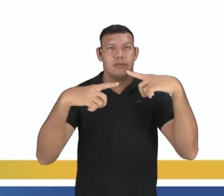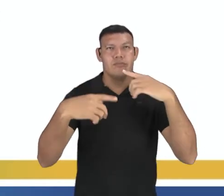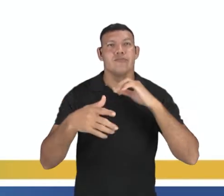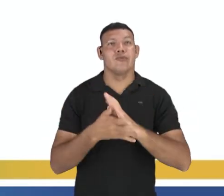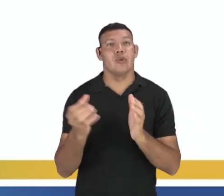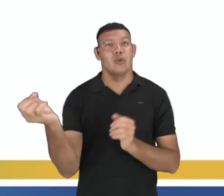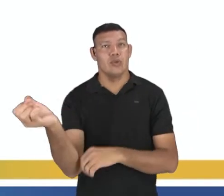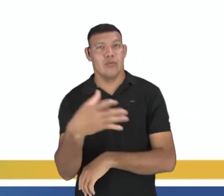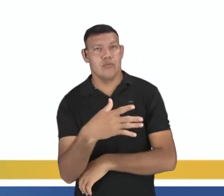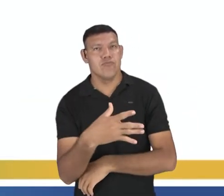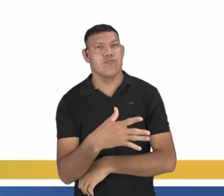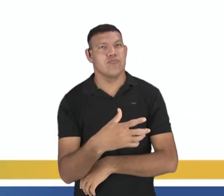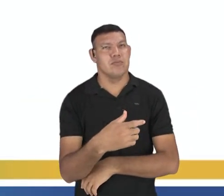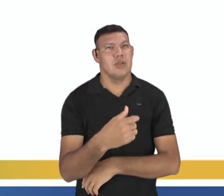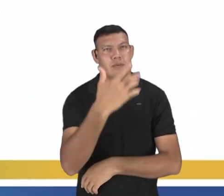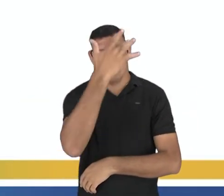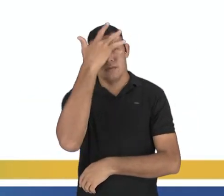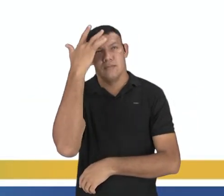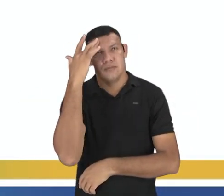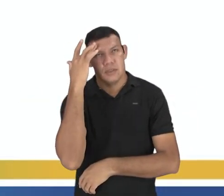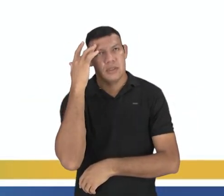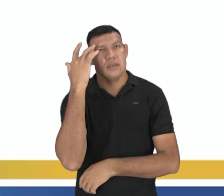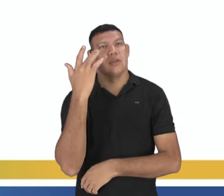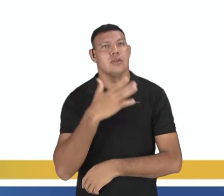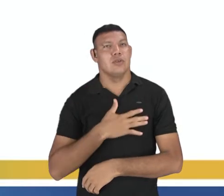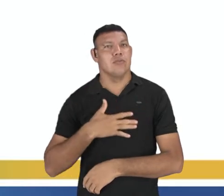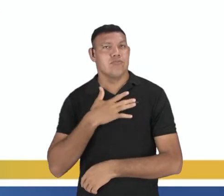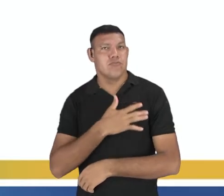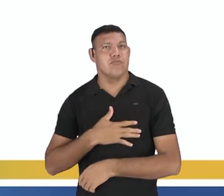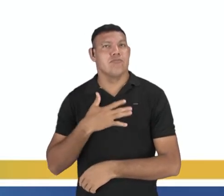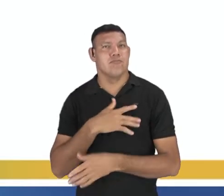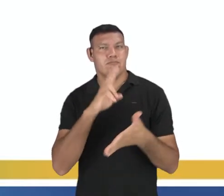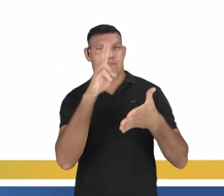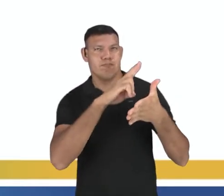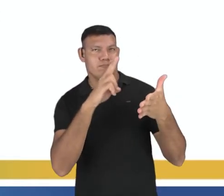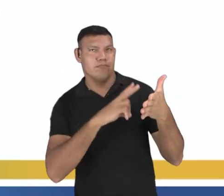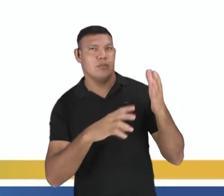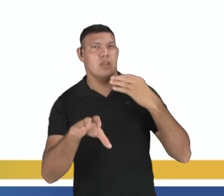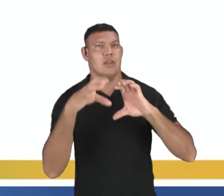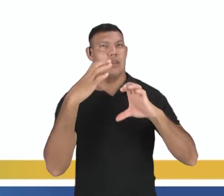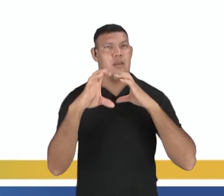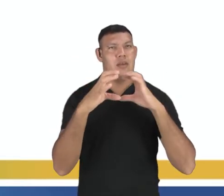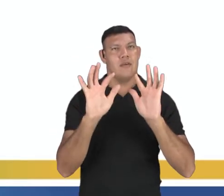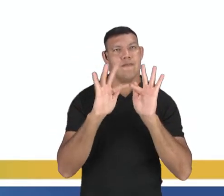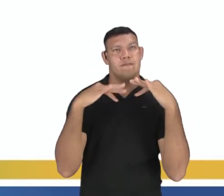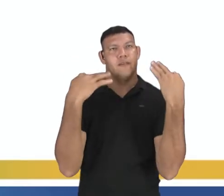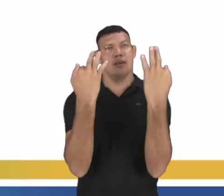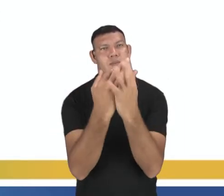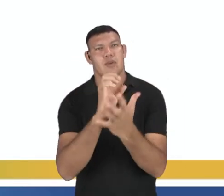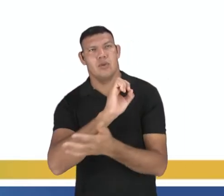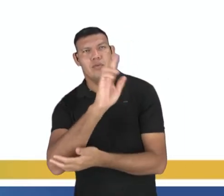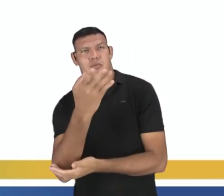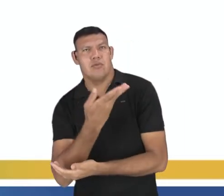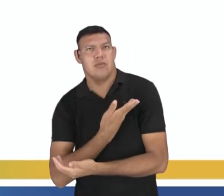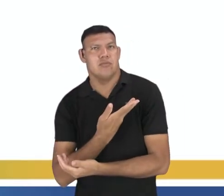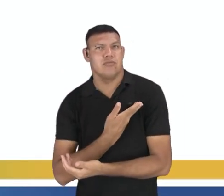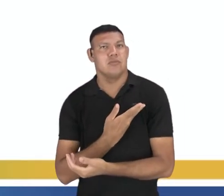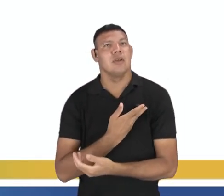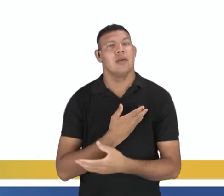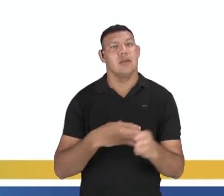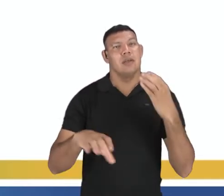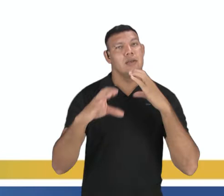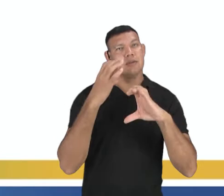capazes de ler e cantar em família ou Entre amigos as canções polifônicas onde tocá-la sem seus